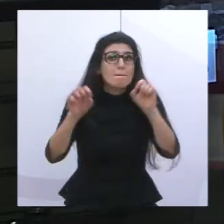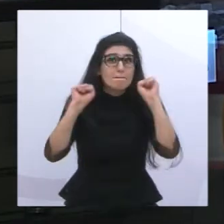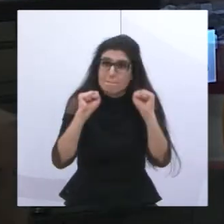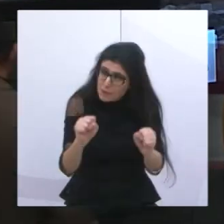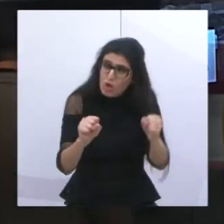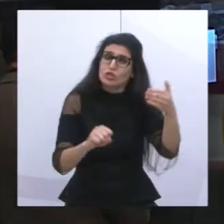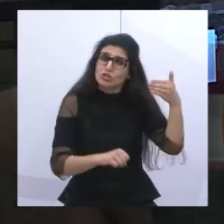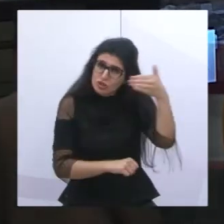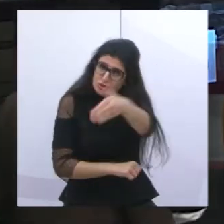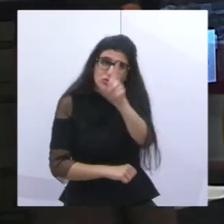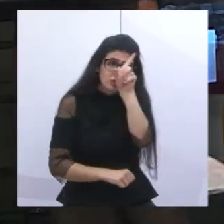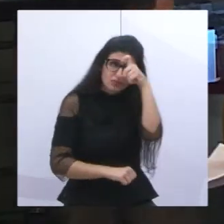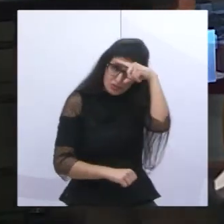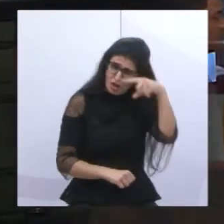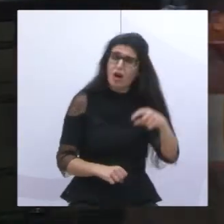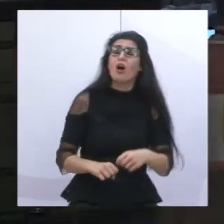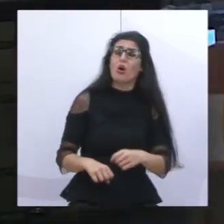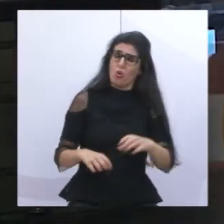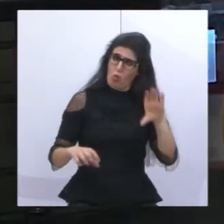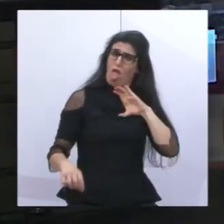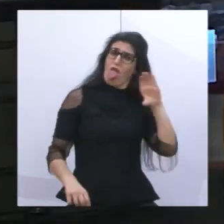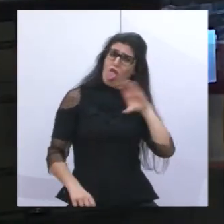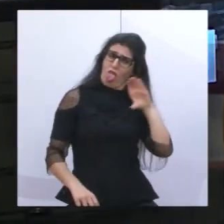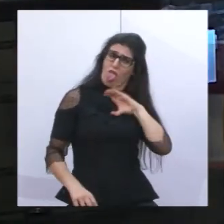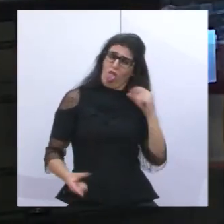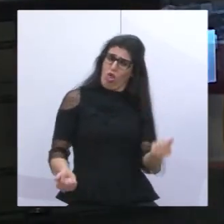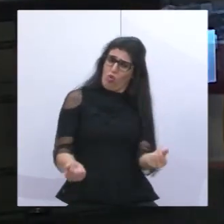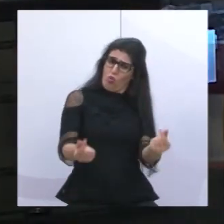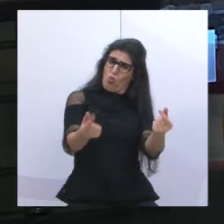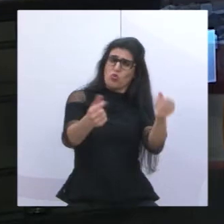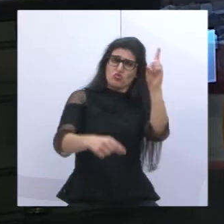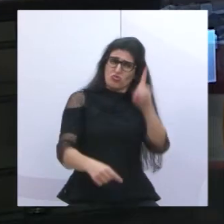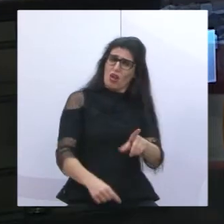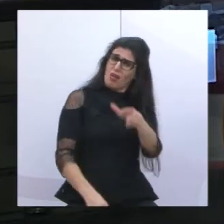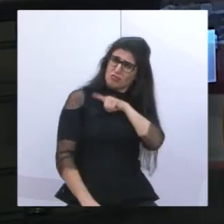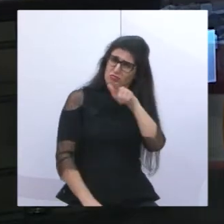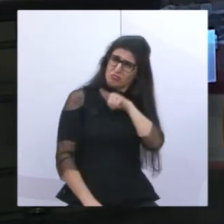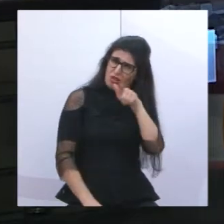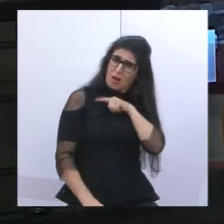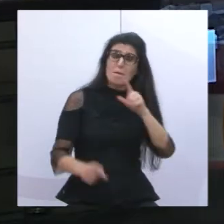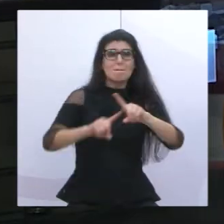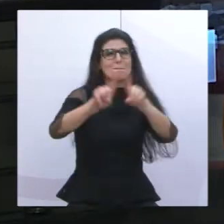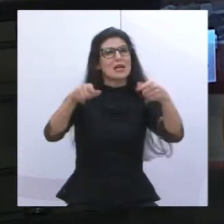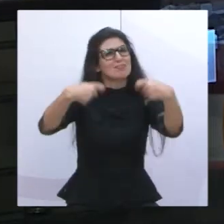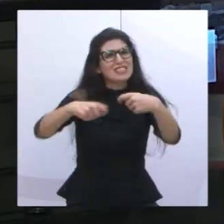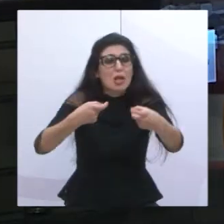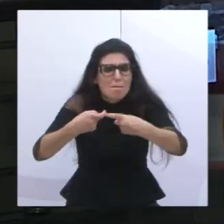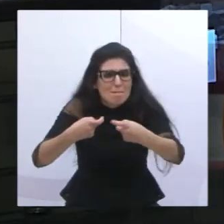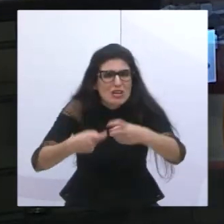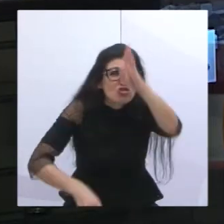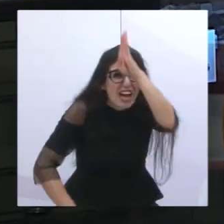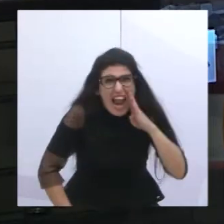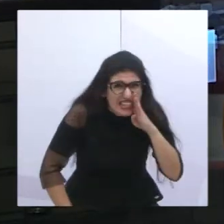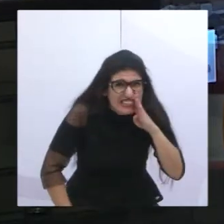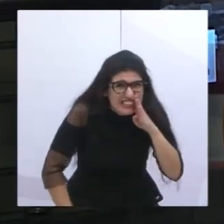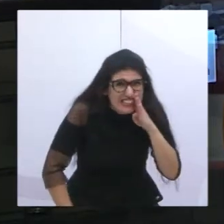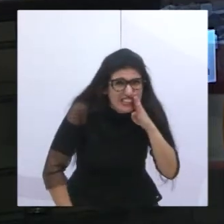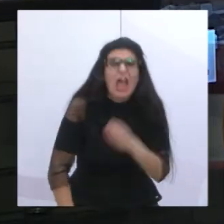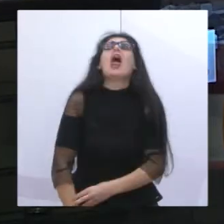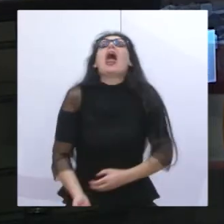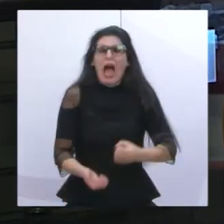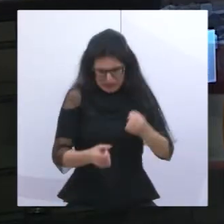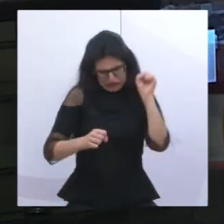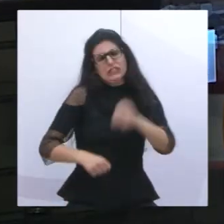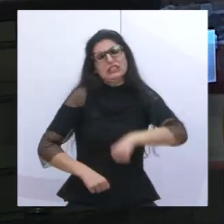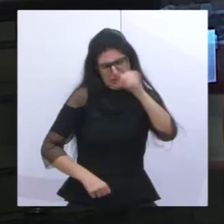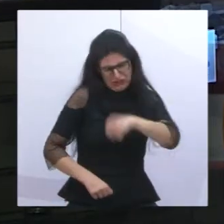pela rede. O rico tem o mesmo direito também se passar pela rede. O rico também vai ter o mesmo direito, não é